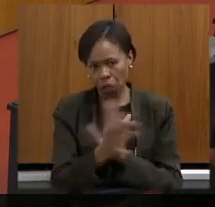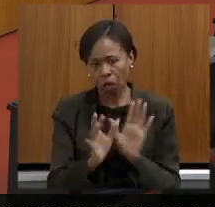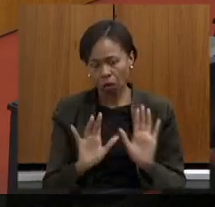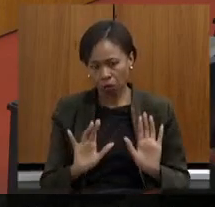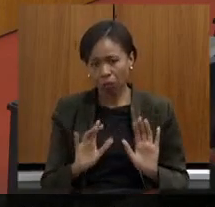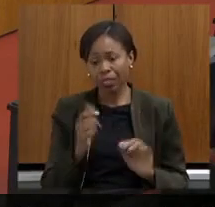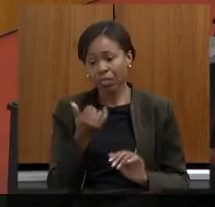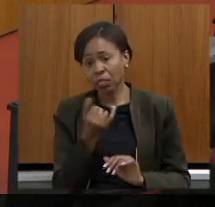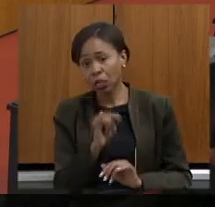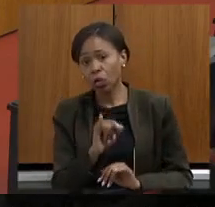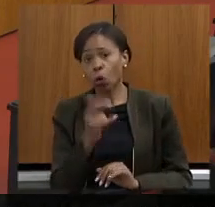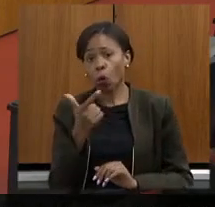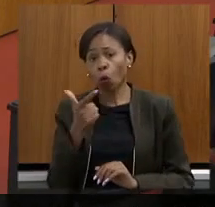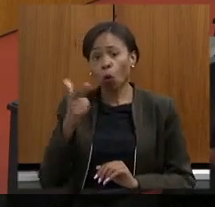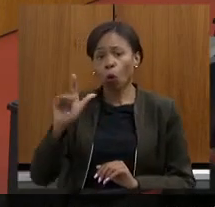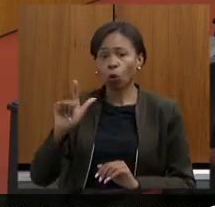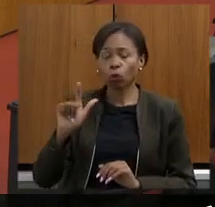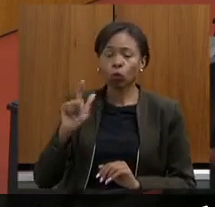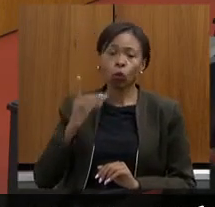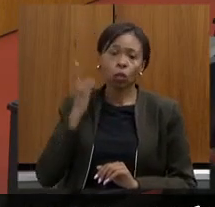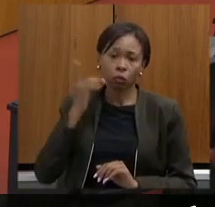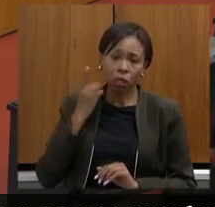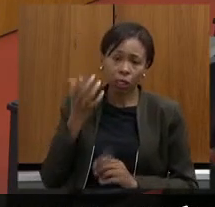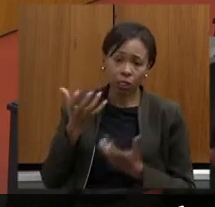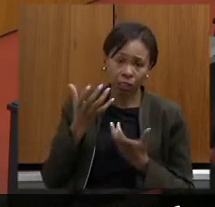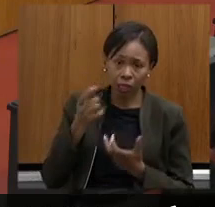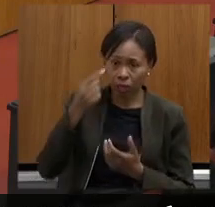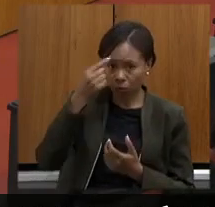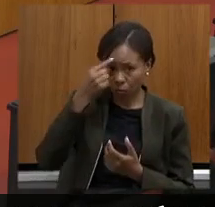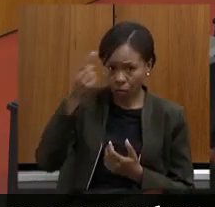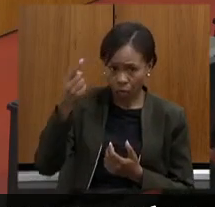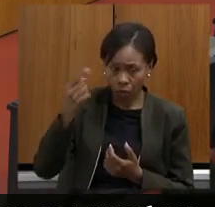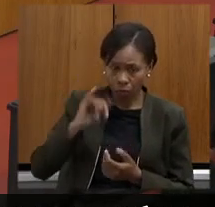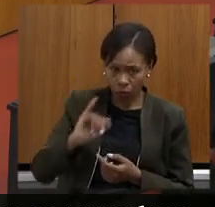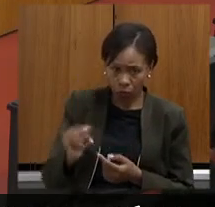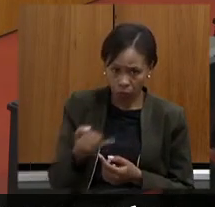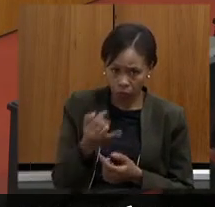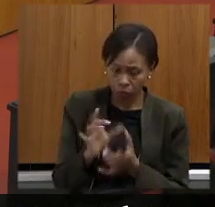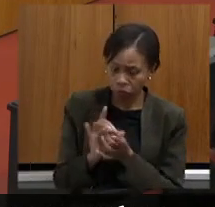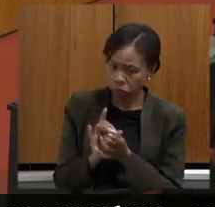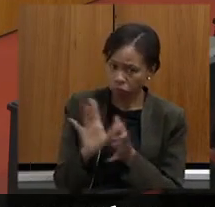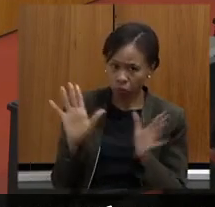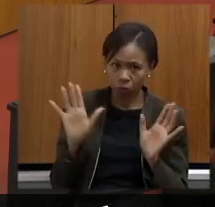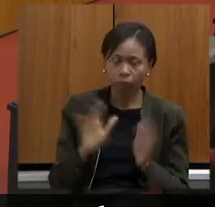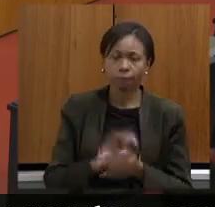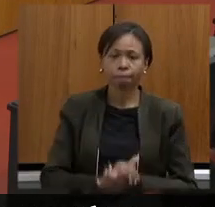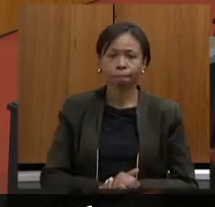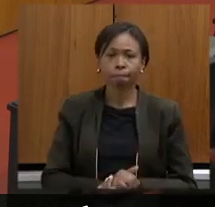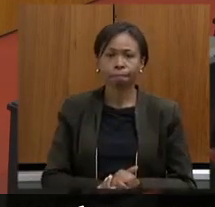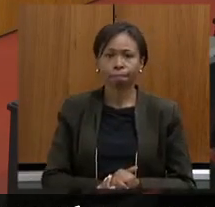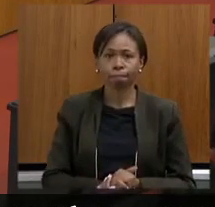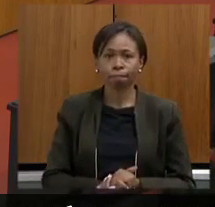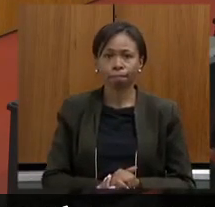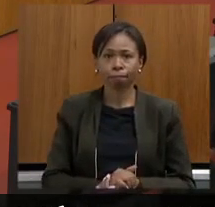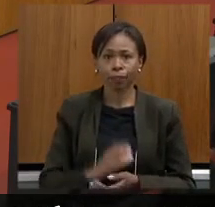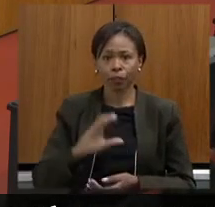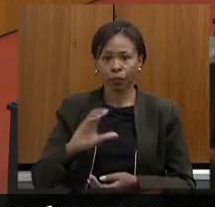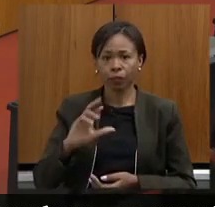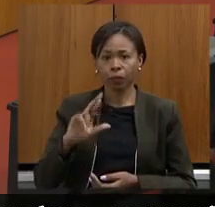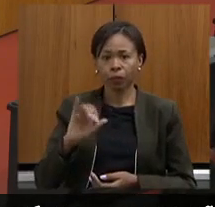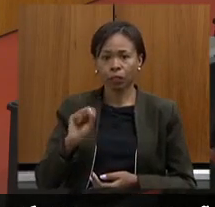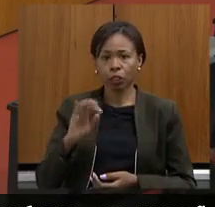parlamentar quiser aproveitar ideia sabe naturalmente poderá fazer uma palavra o Nobre Deputado 200